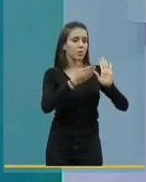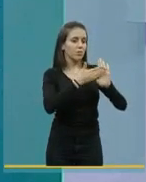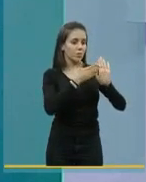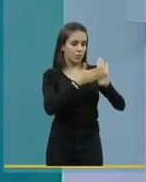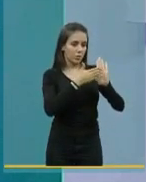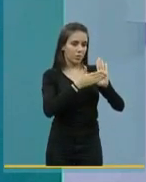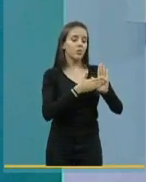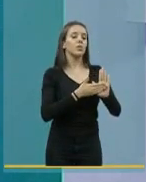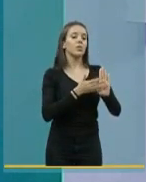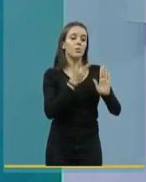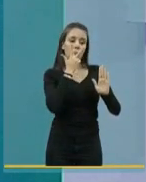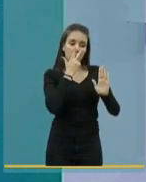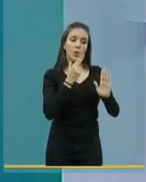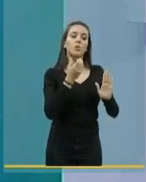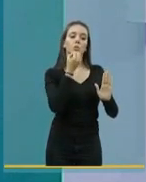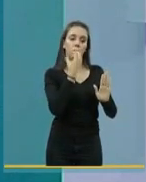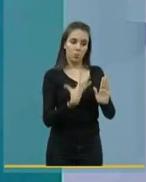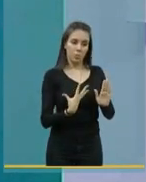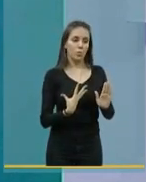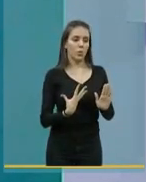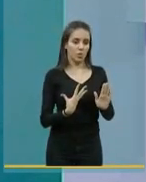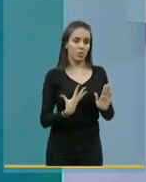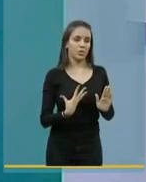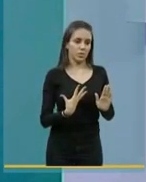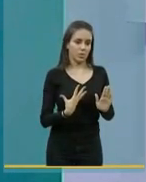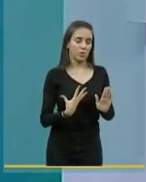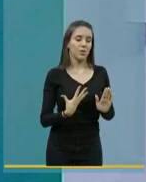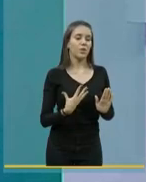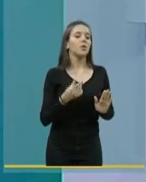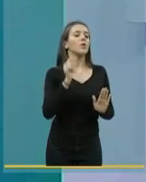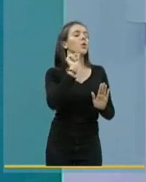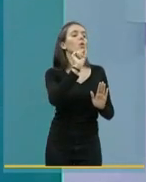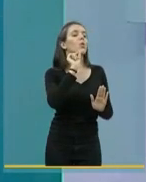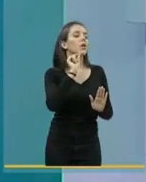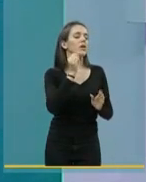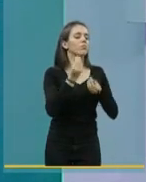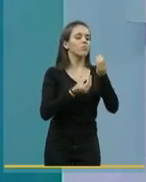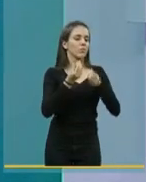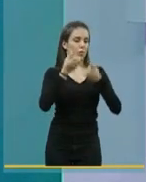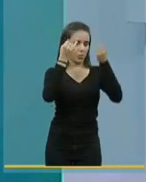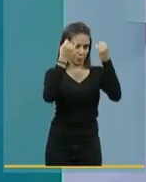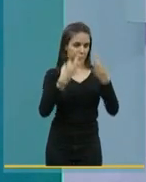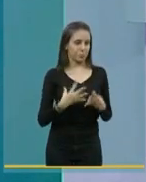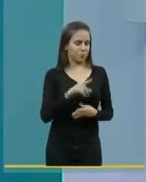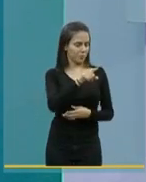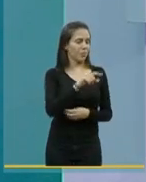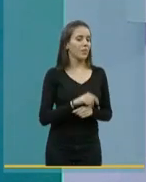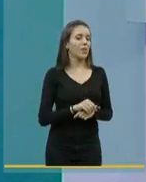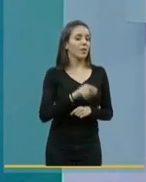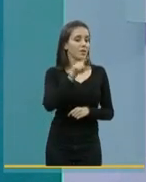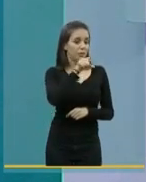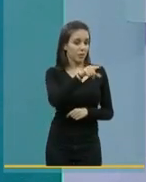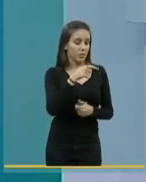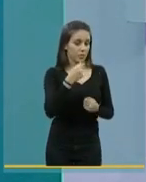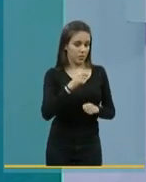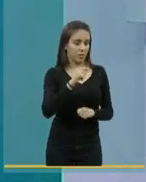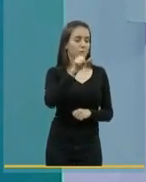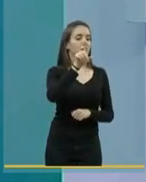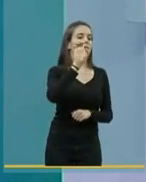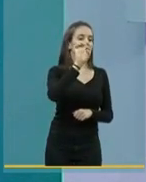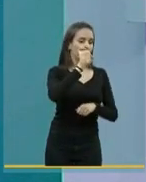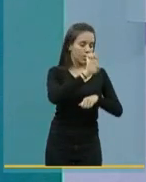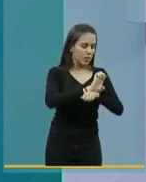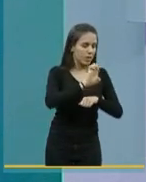parece muito viável a proposta consiste no seguinte você garantir a estados e municípios